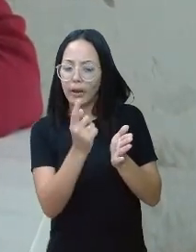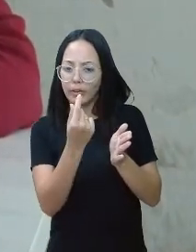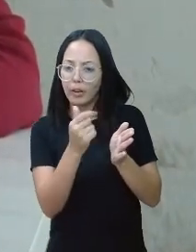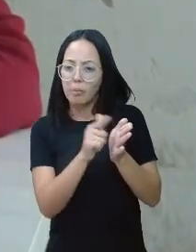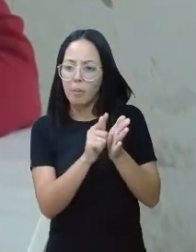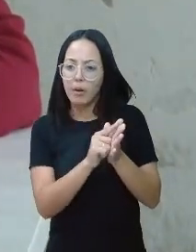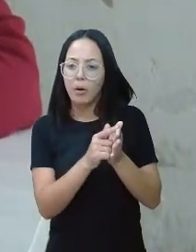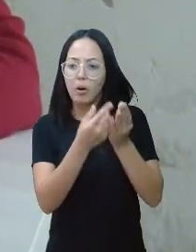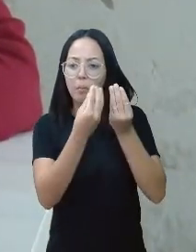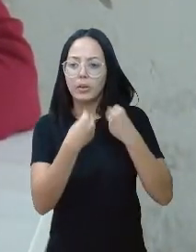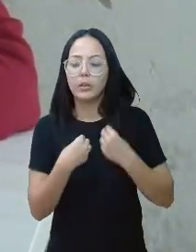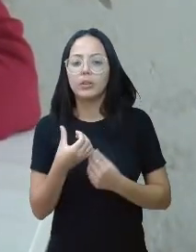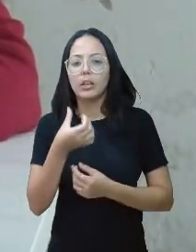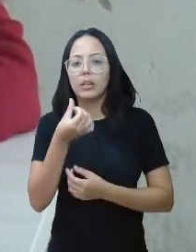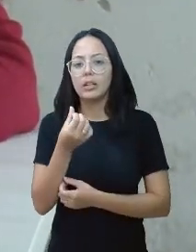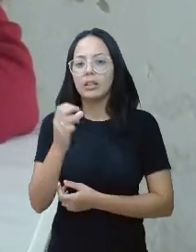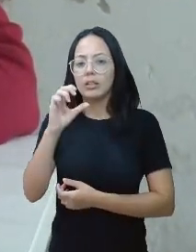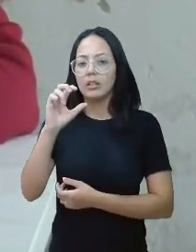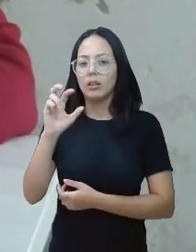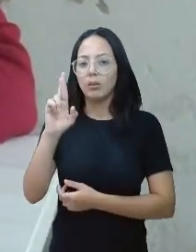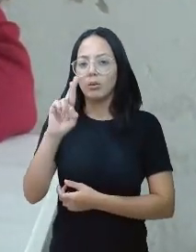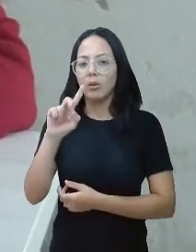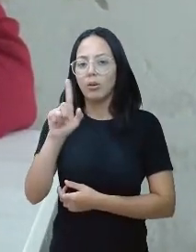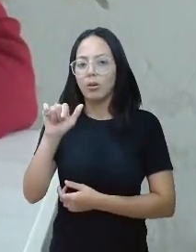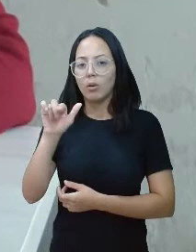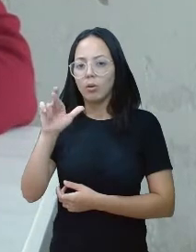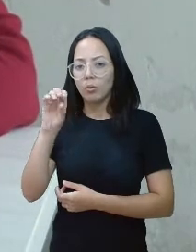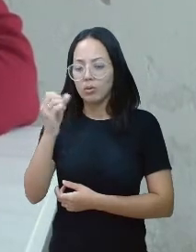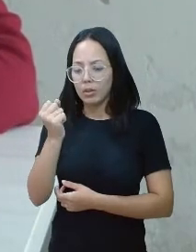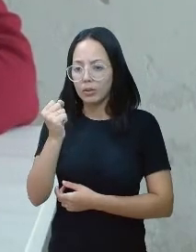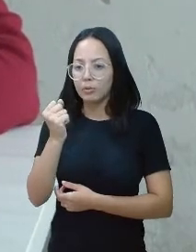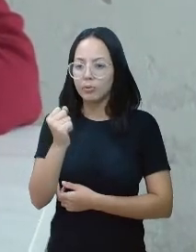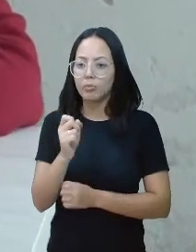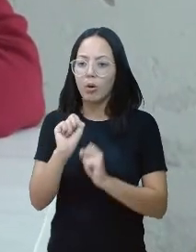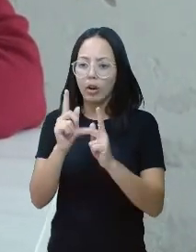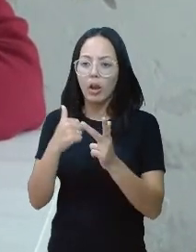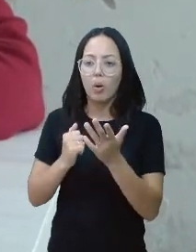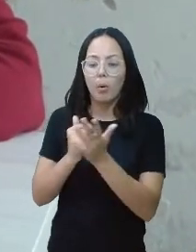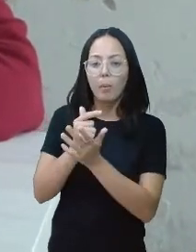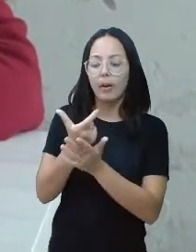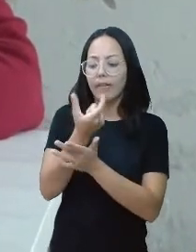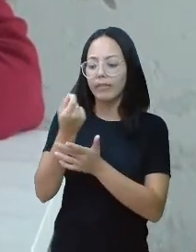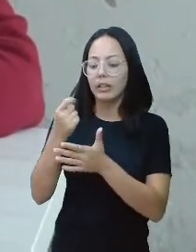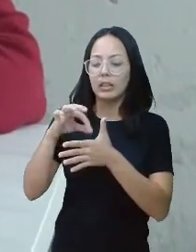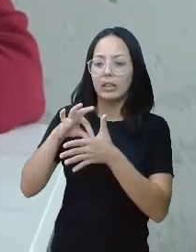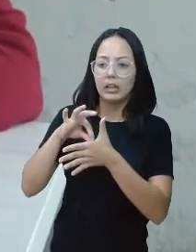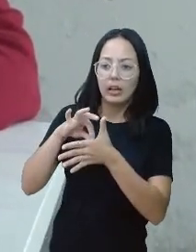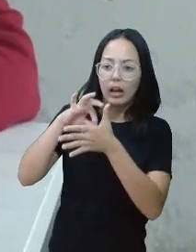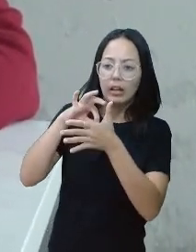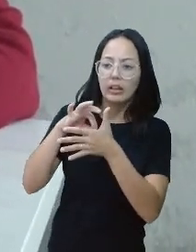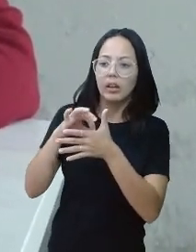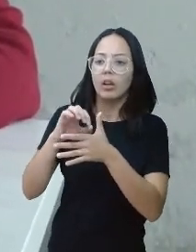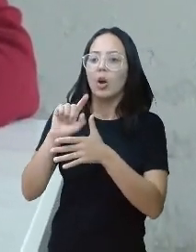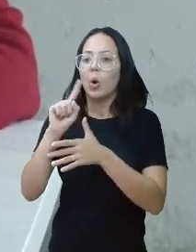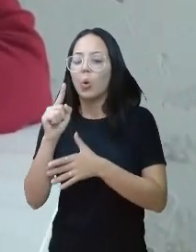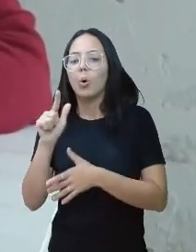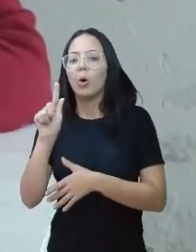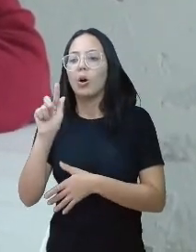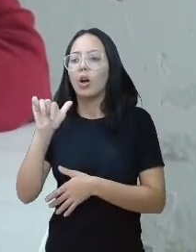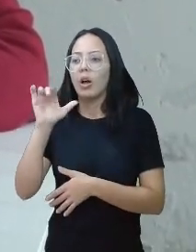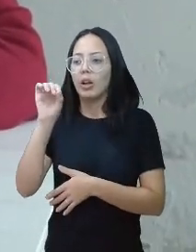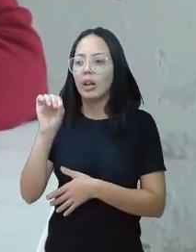Recebi 65 cruzeiros. Comprei 20 de carne, 1 quilo de